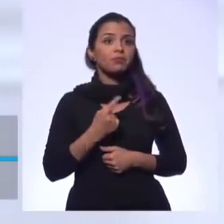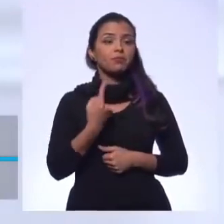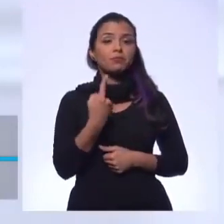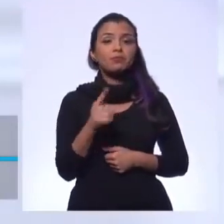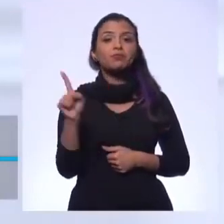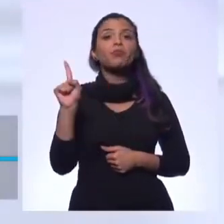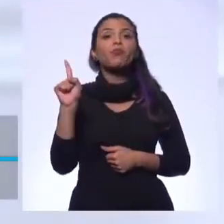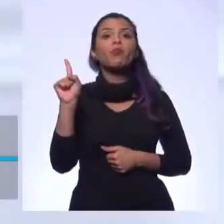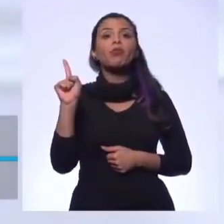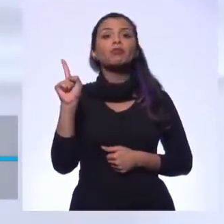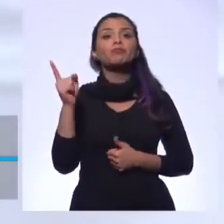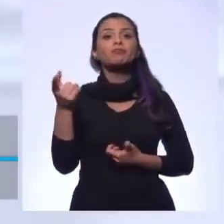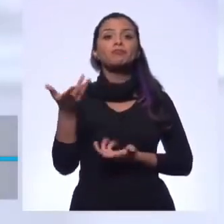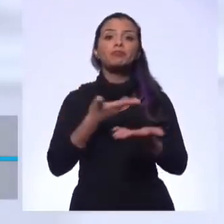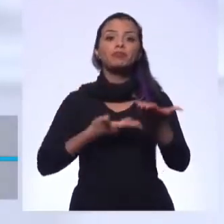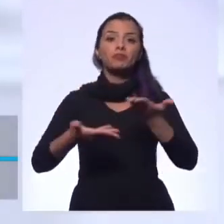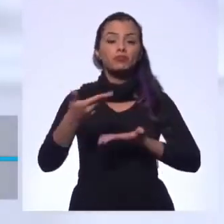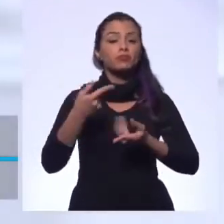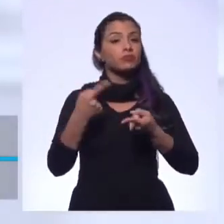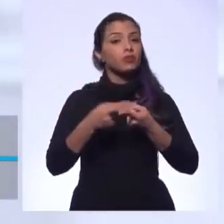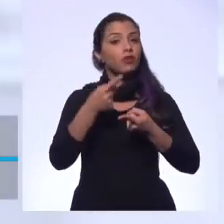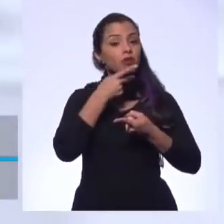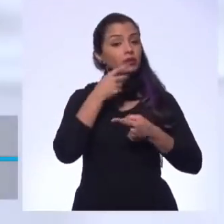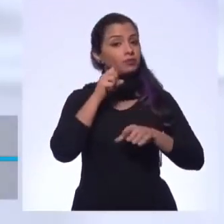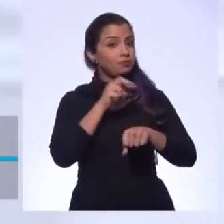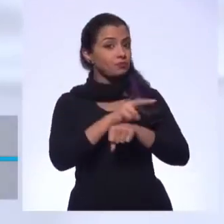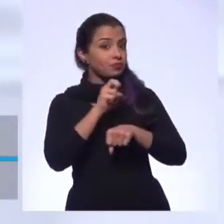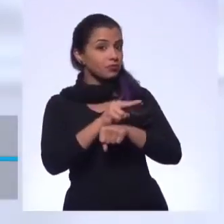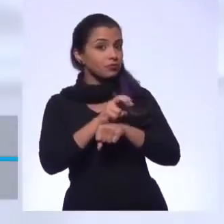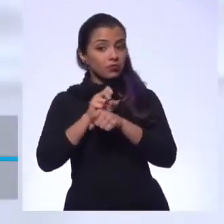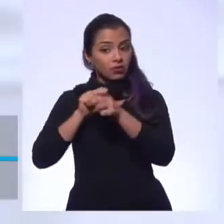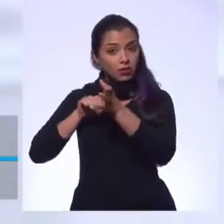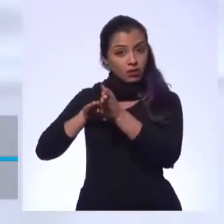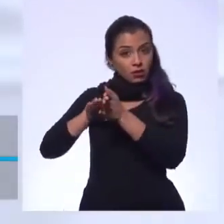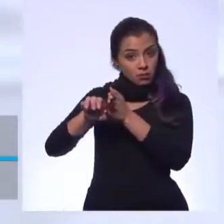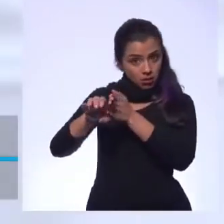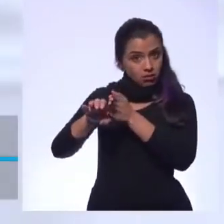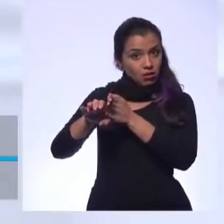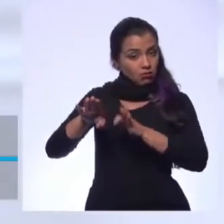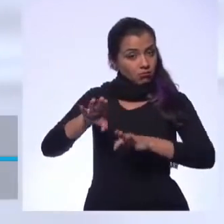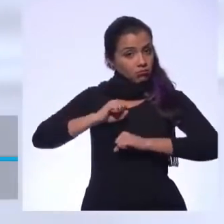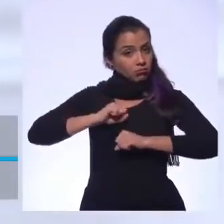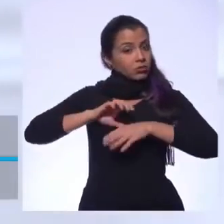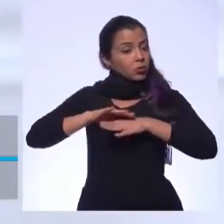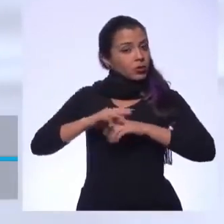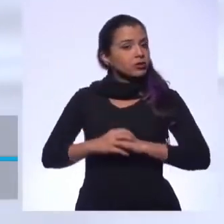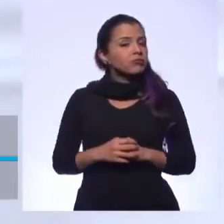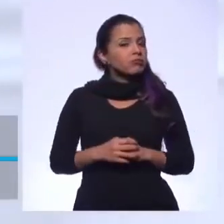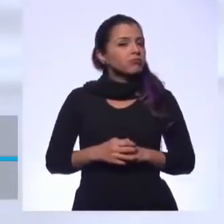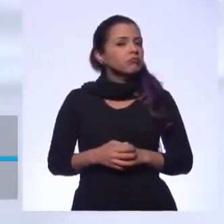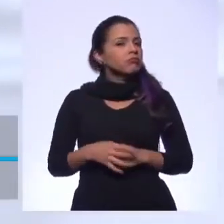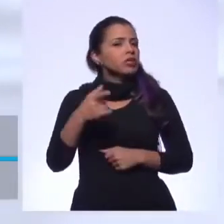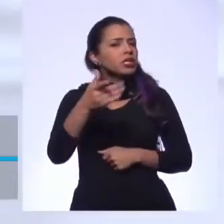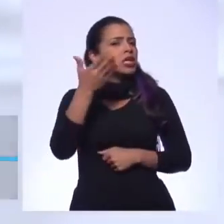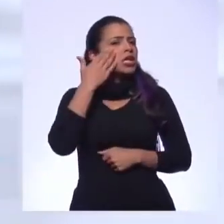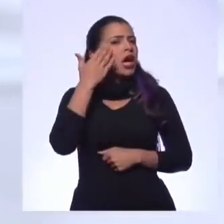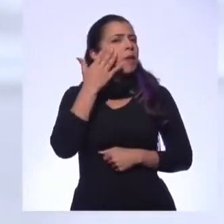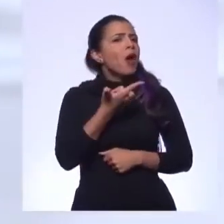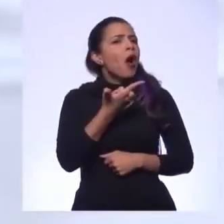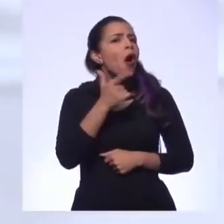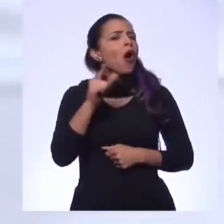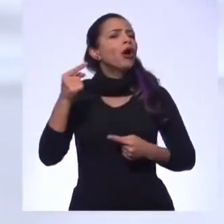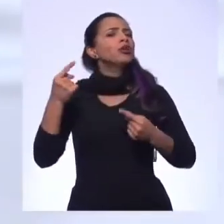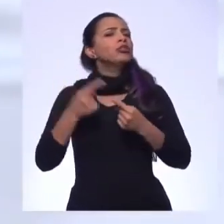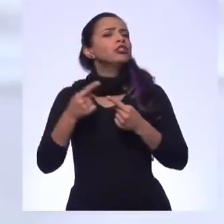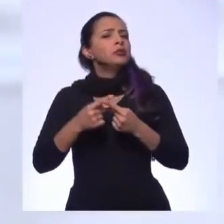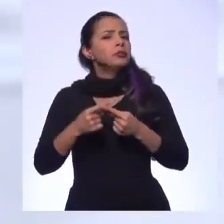porque é o seguinte, ó, eu falei de vírus e falei de bactéria, que causa doença. Eu quero saber se você conhece algum outro tipo de ser